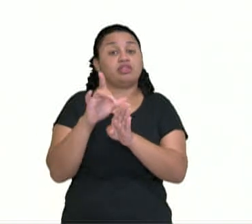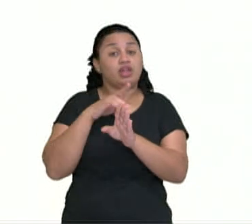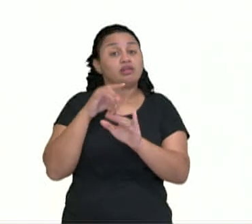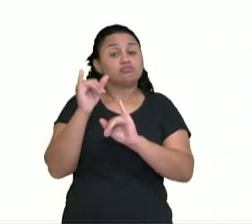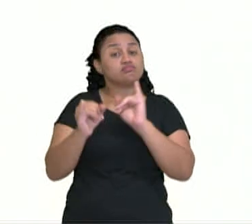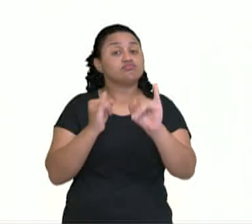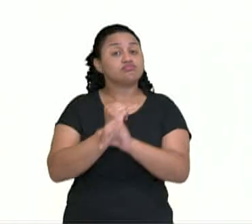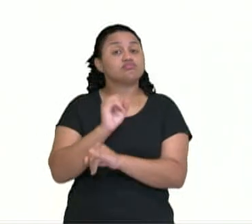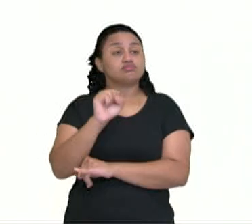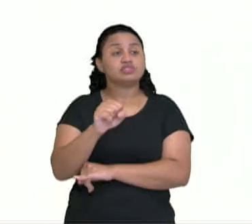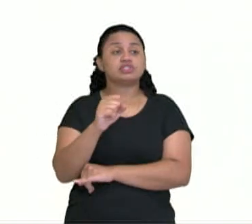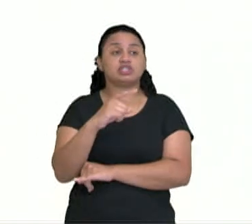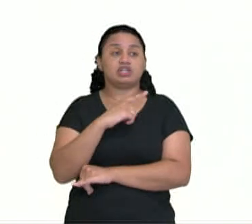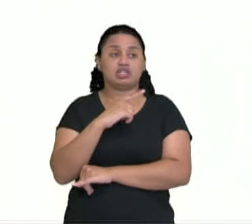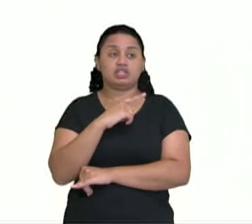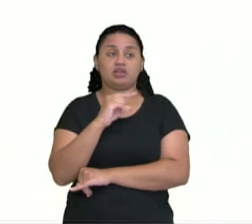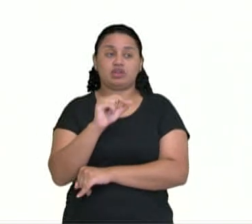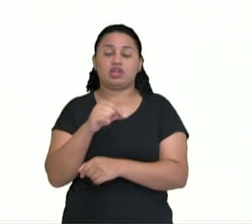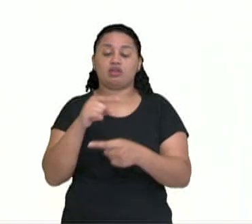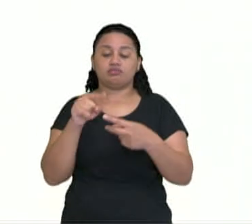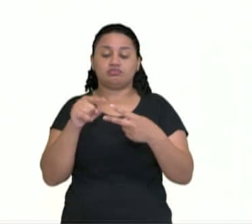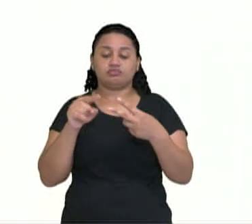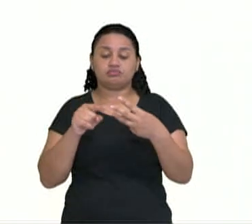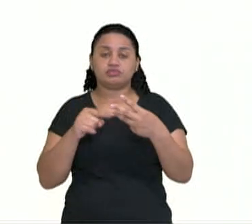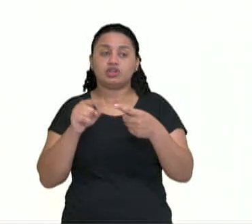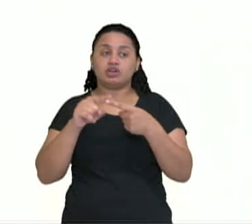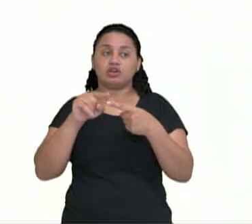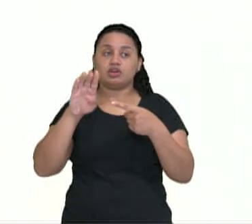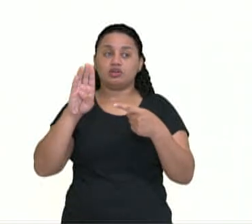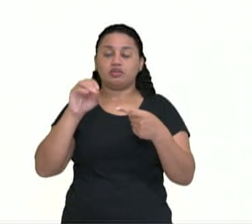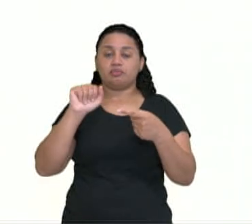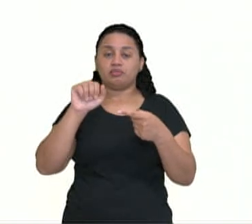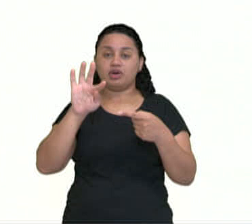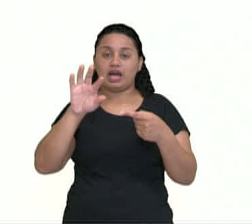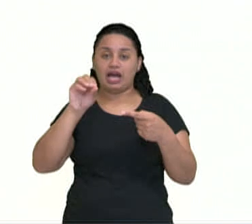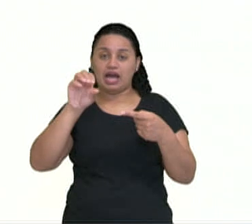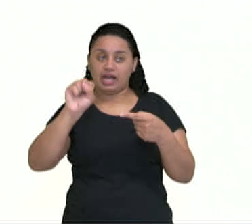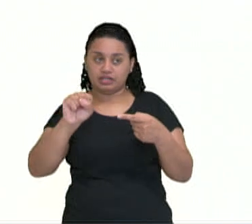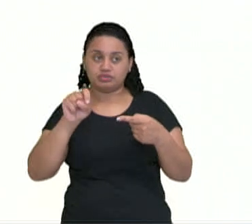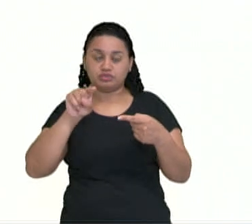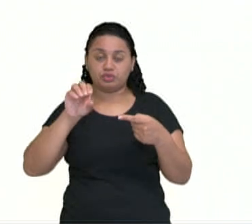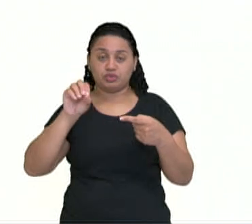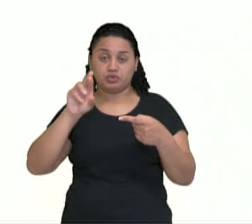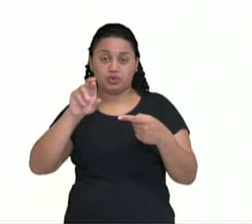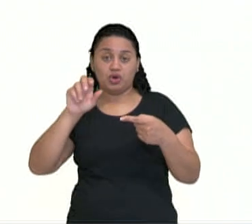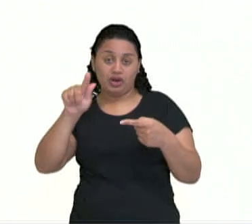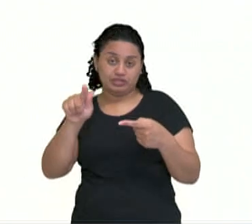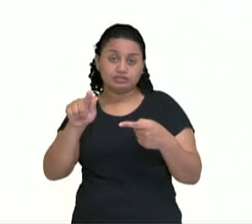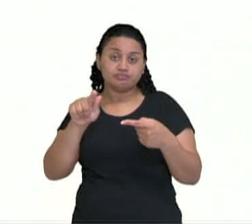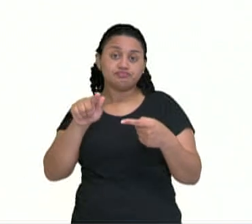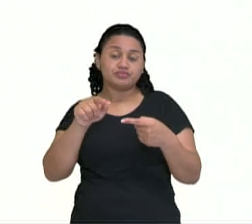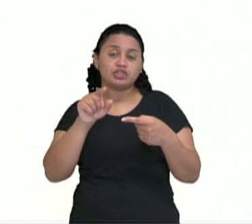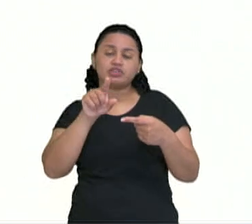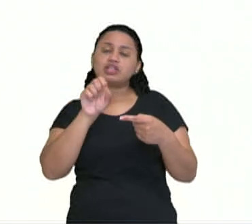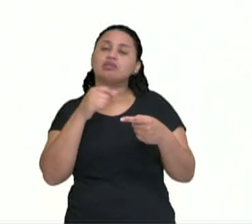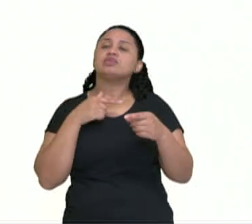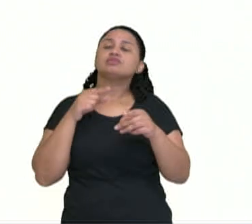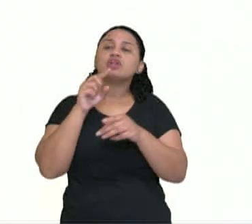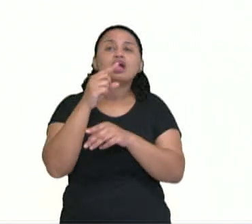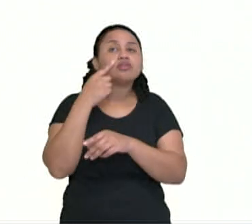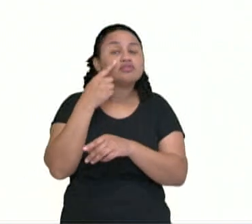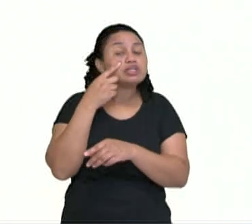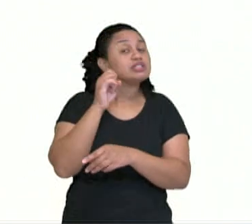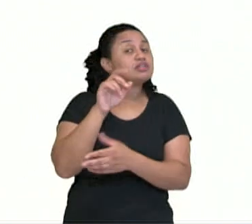internet, boatos.org é um site que você pode consultar e lá você vai ter informações sobre